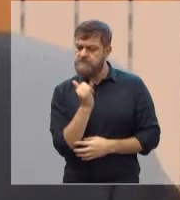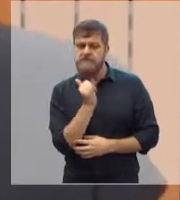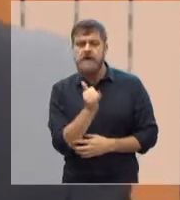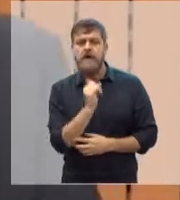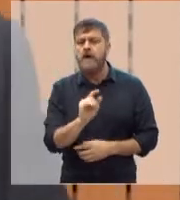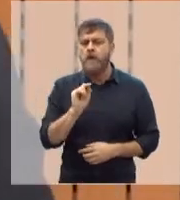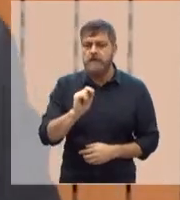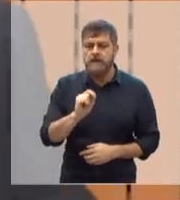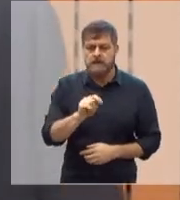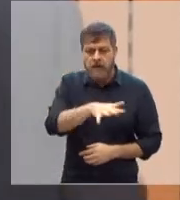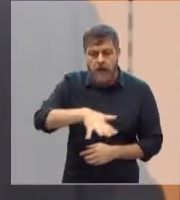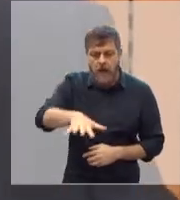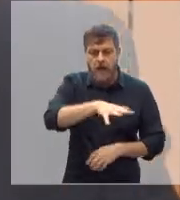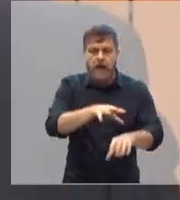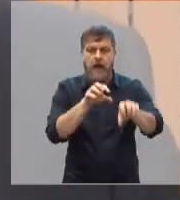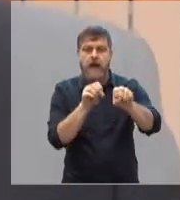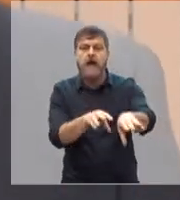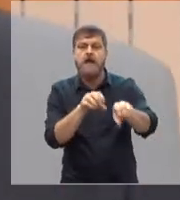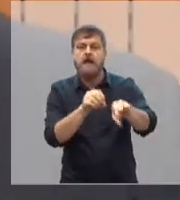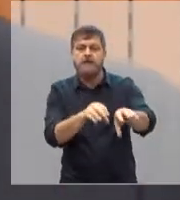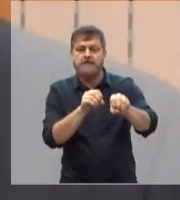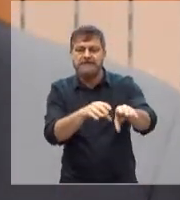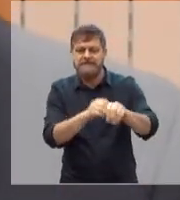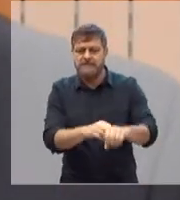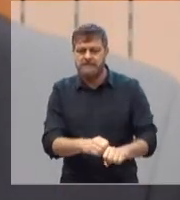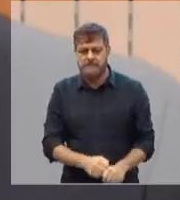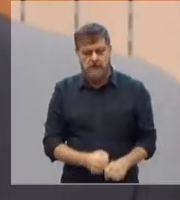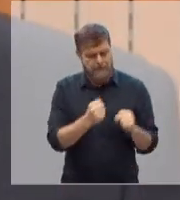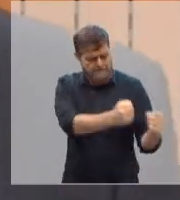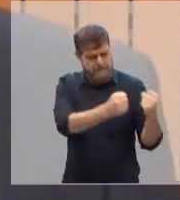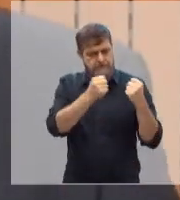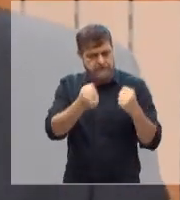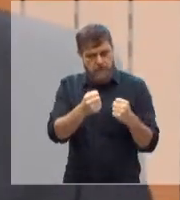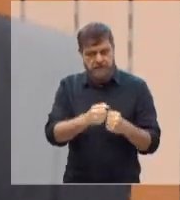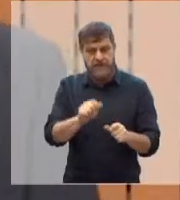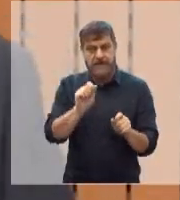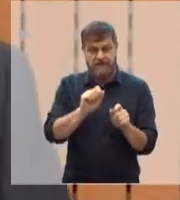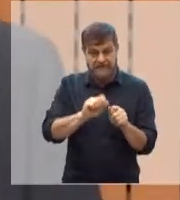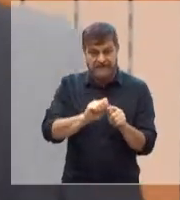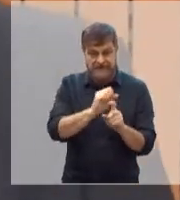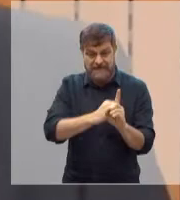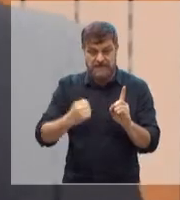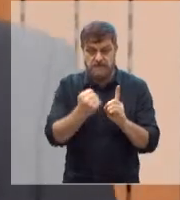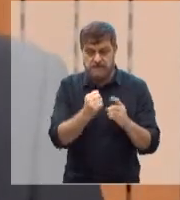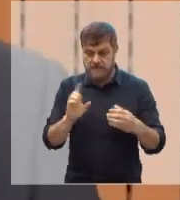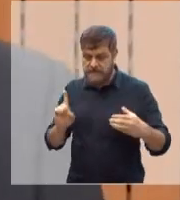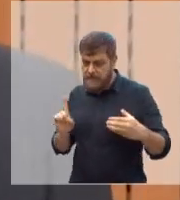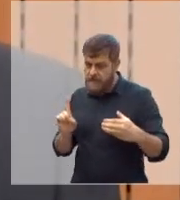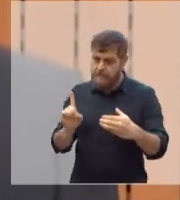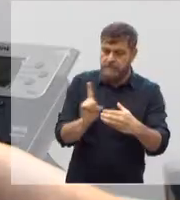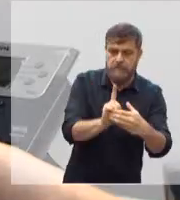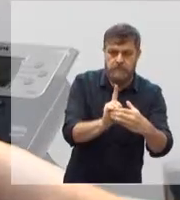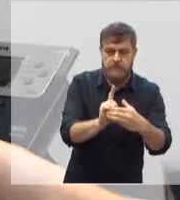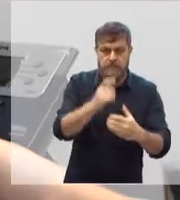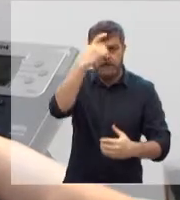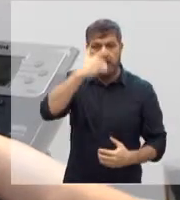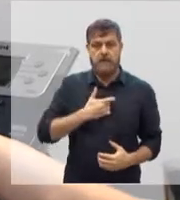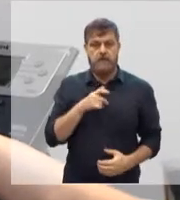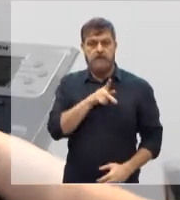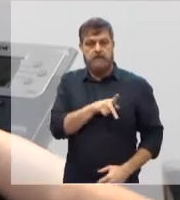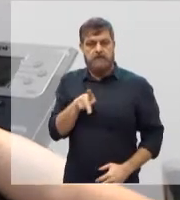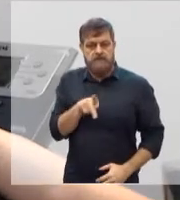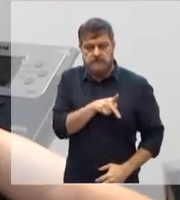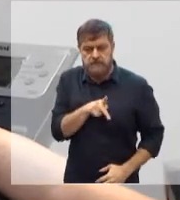para dizer que a educação é o mais poderoso instrumento de inserção social. Então,